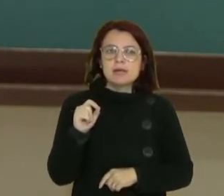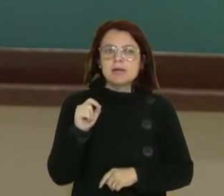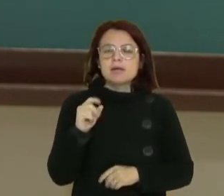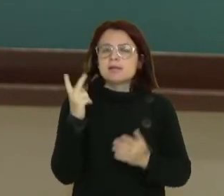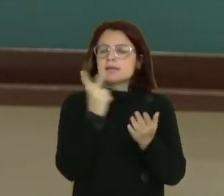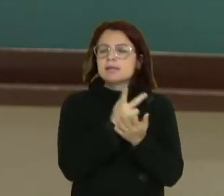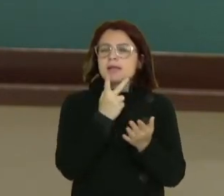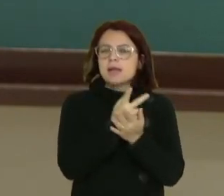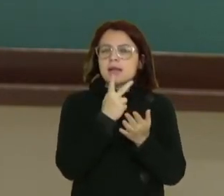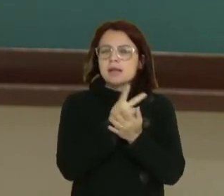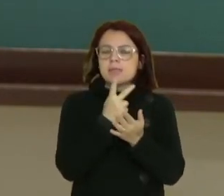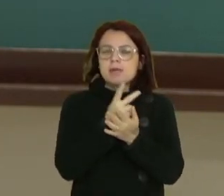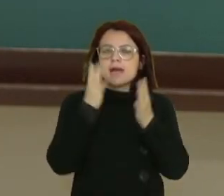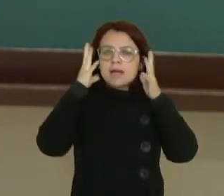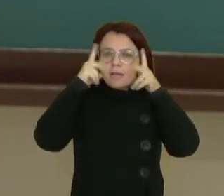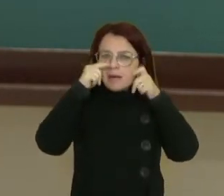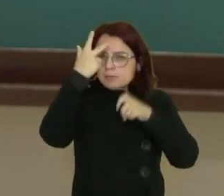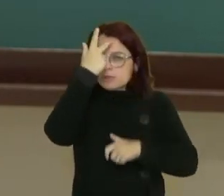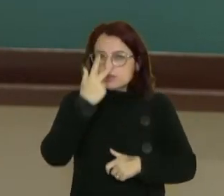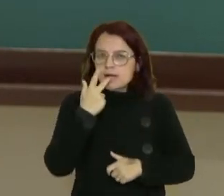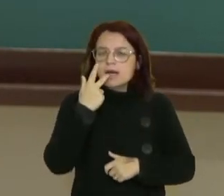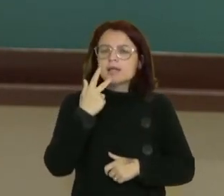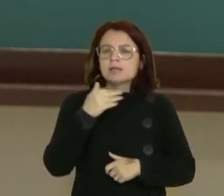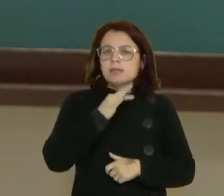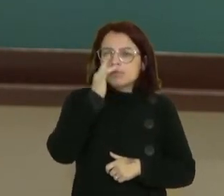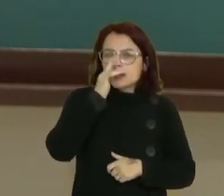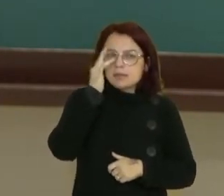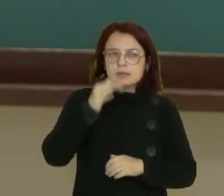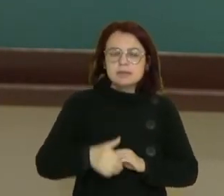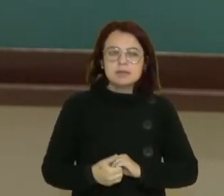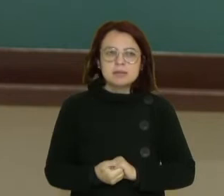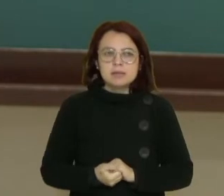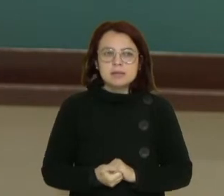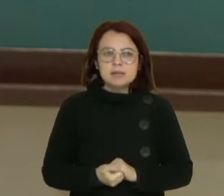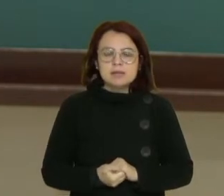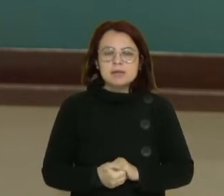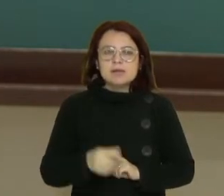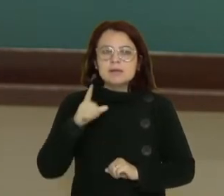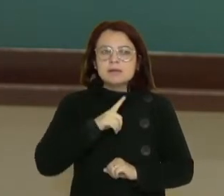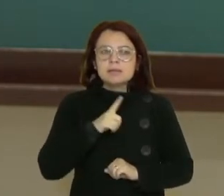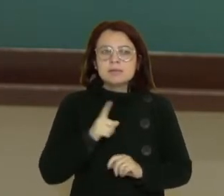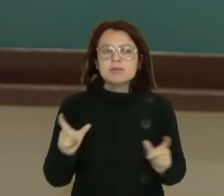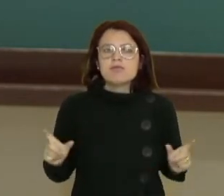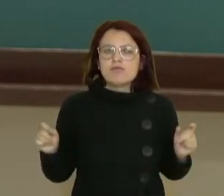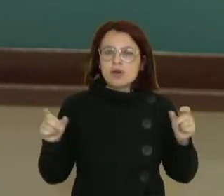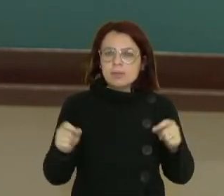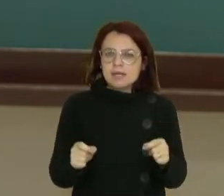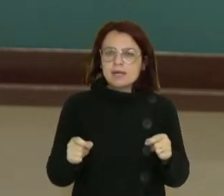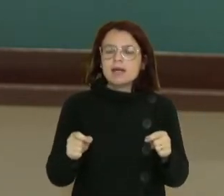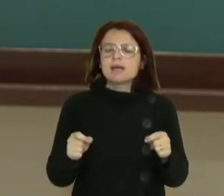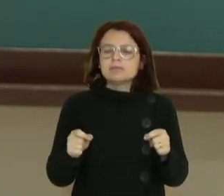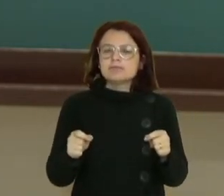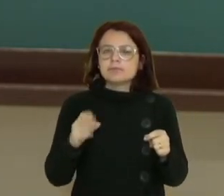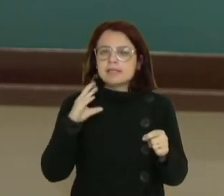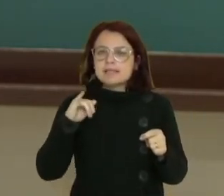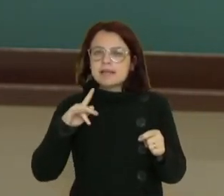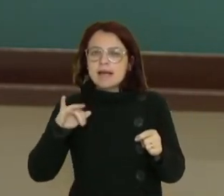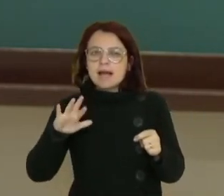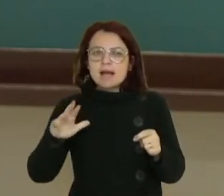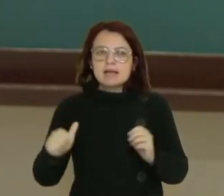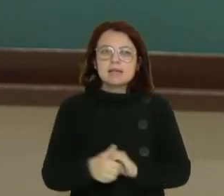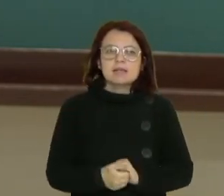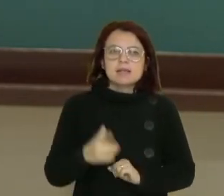animais, plantas, ou seja, a formiga e a cigarra, a lebre e o